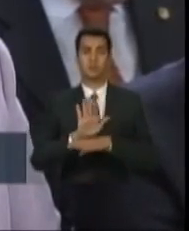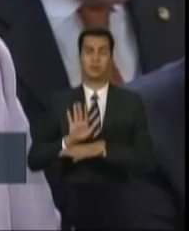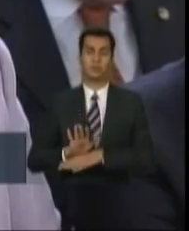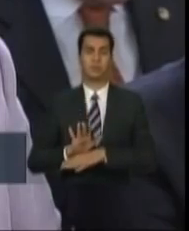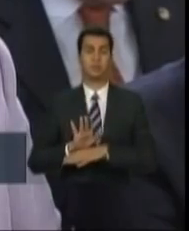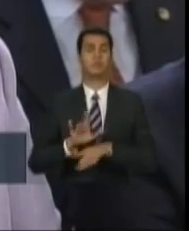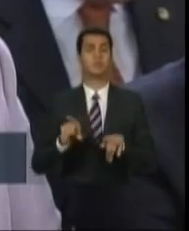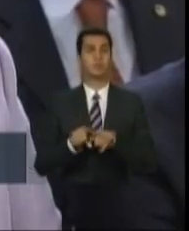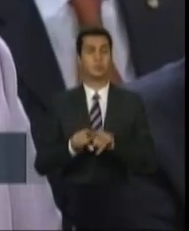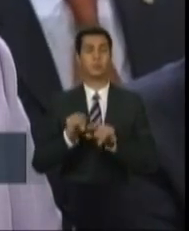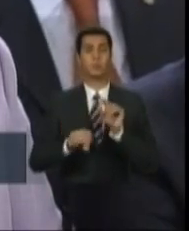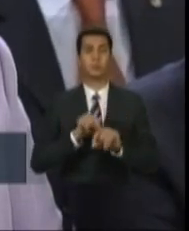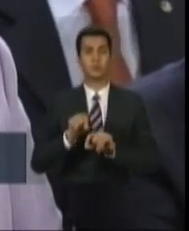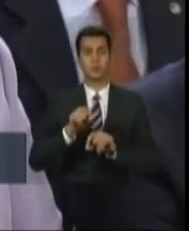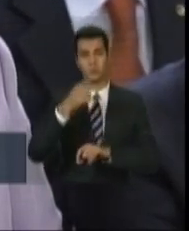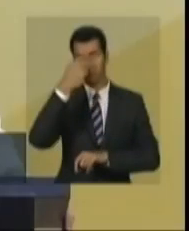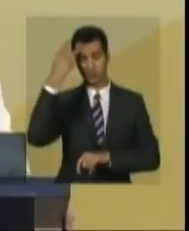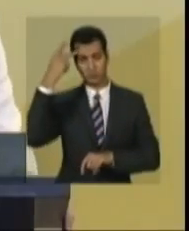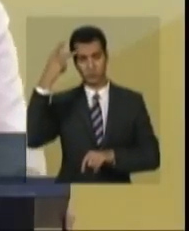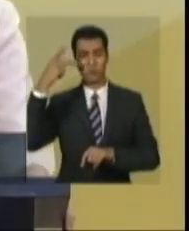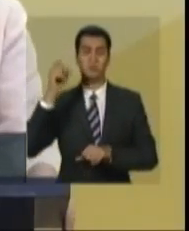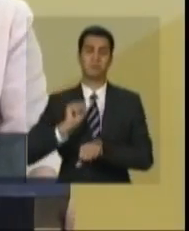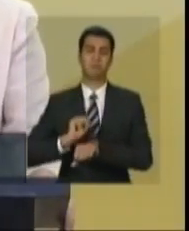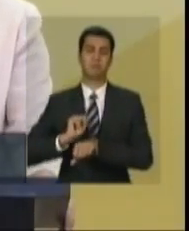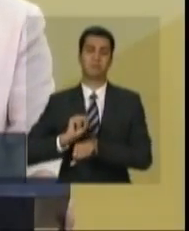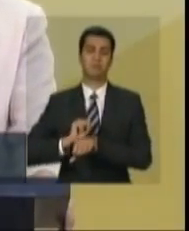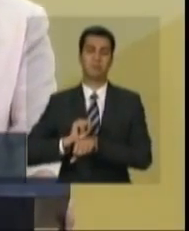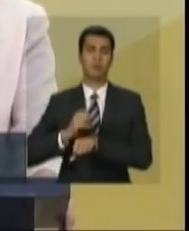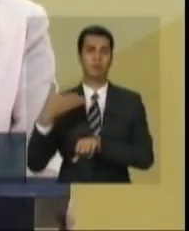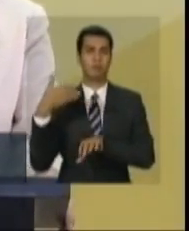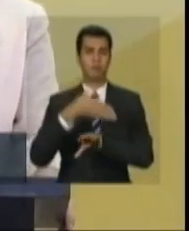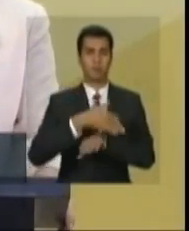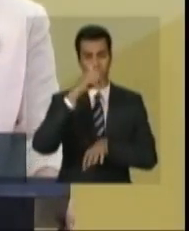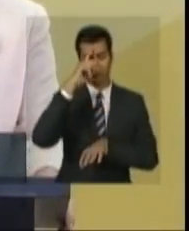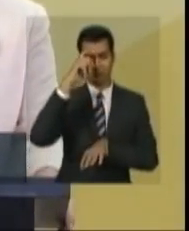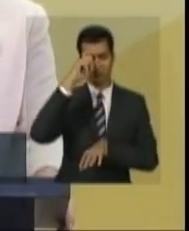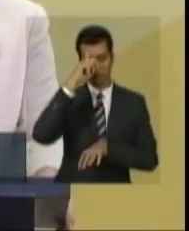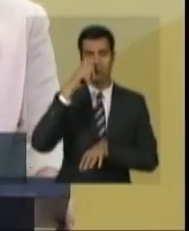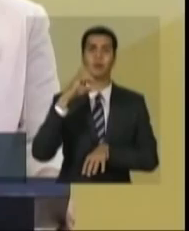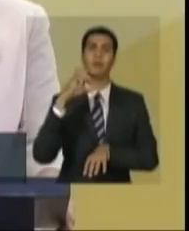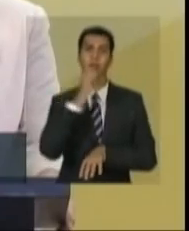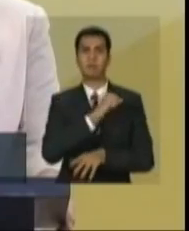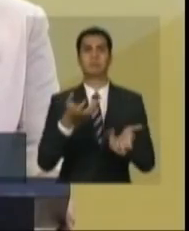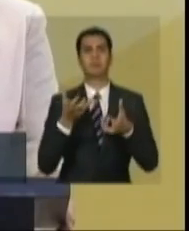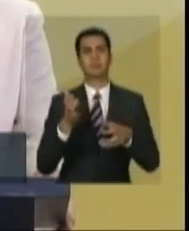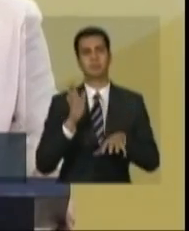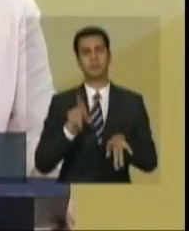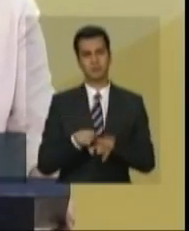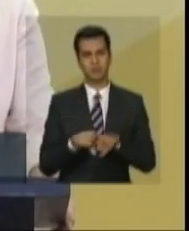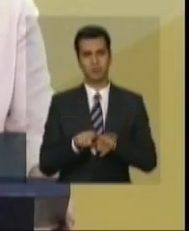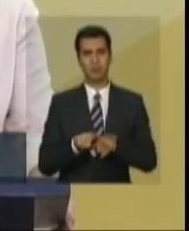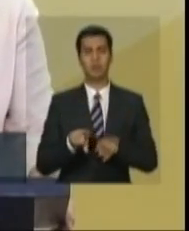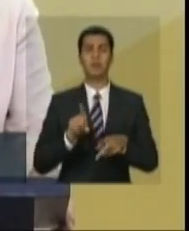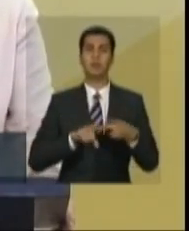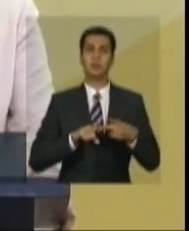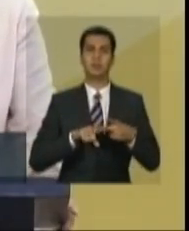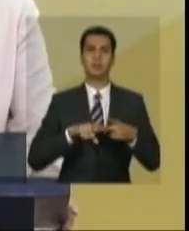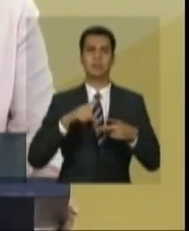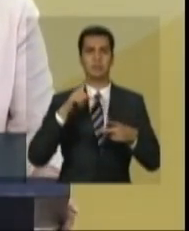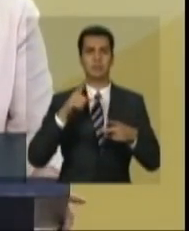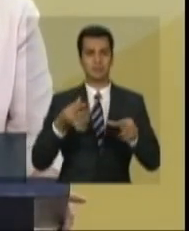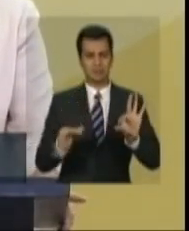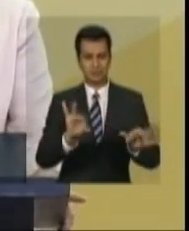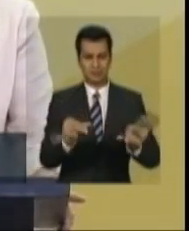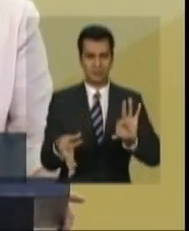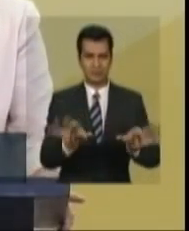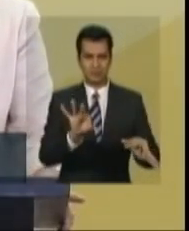o atendimento de emergência e internação, para acelerar a realização de exames e para